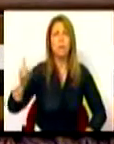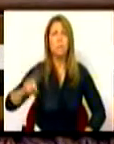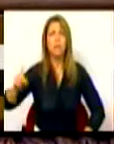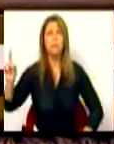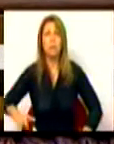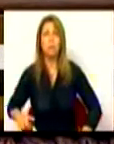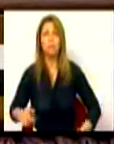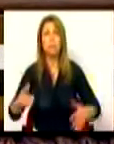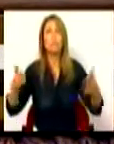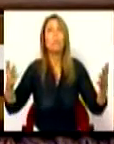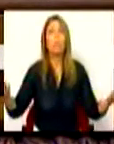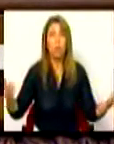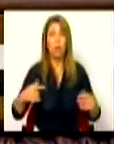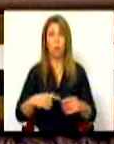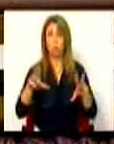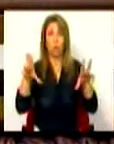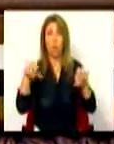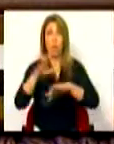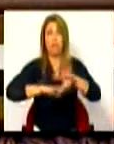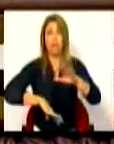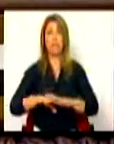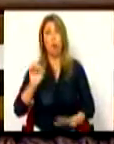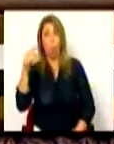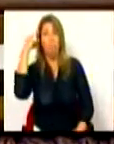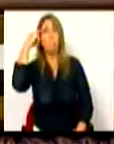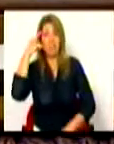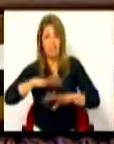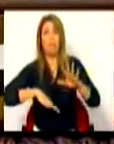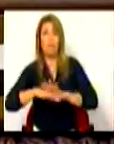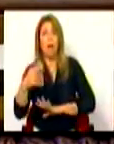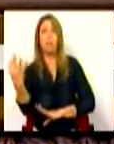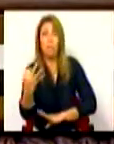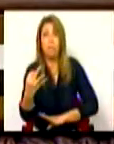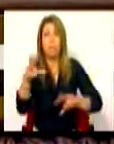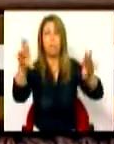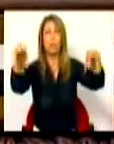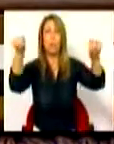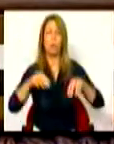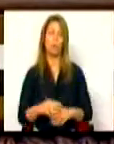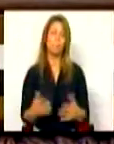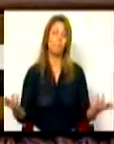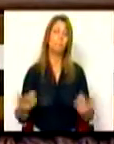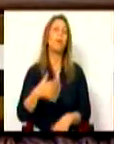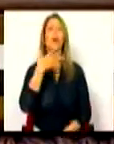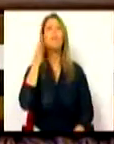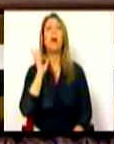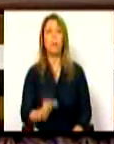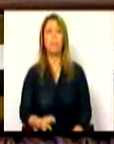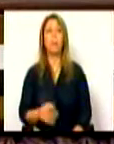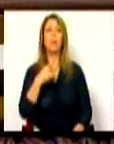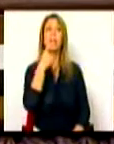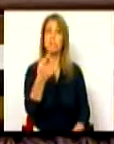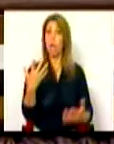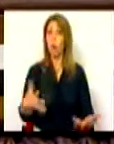nunca fizeram, como nunca sequer pensaram fazer. Vale a pena, por isso, apresentar o ponto da